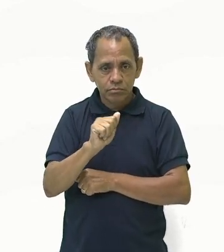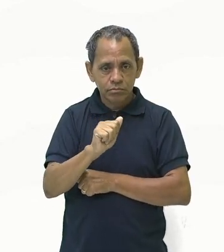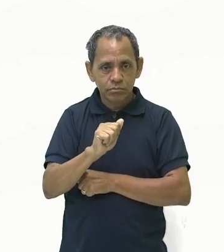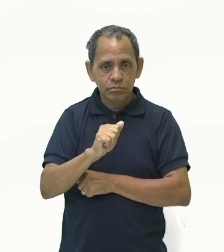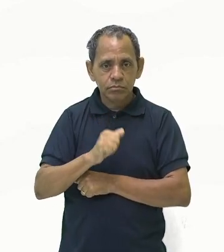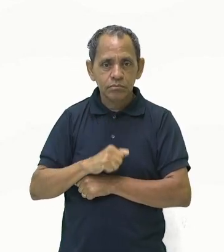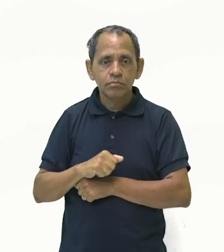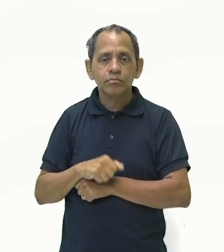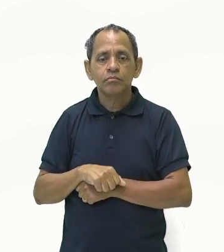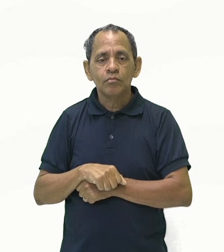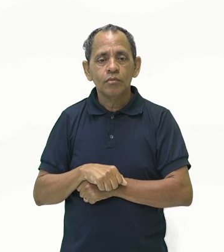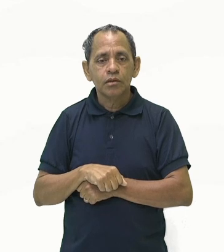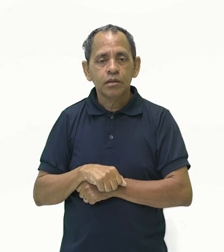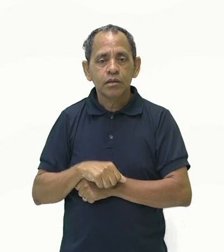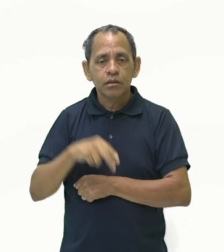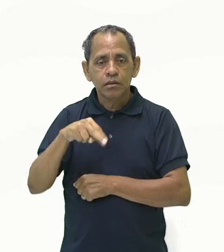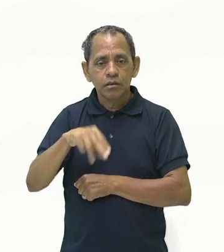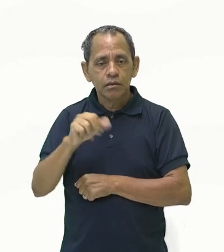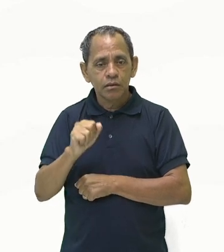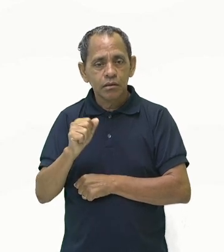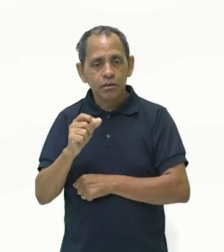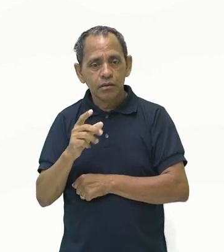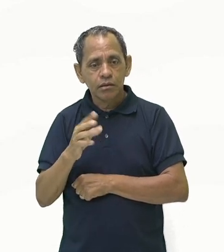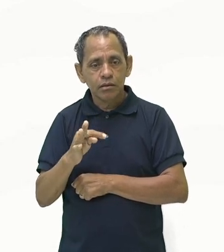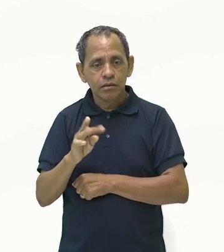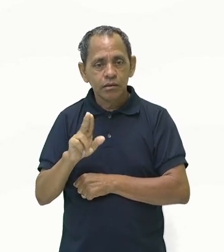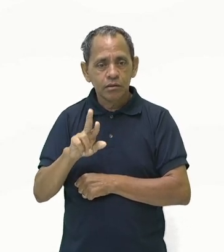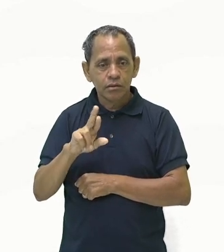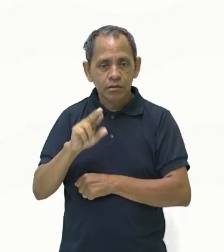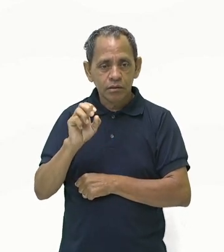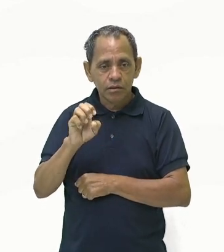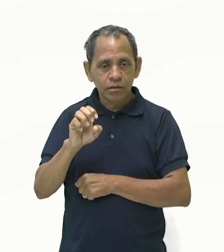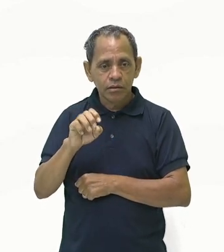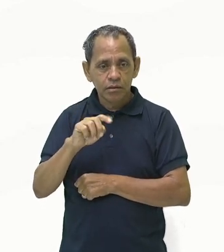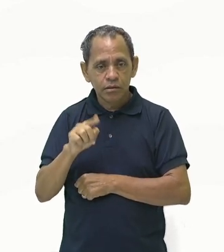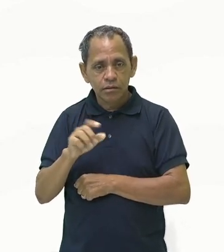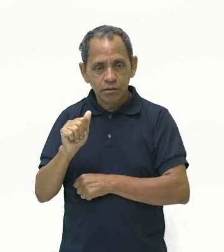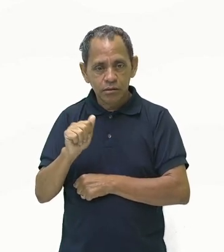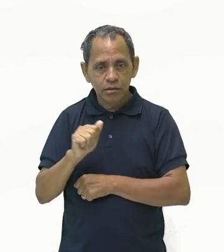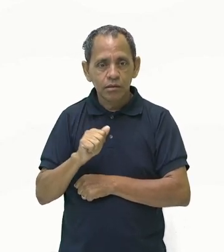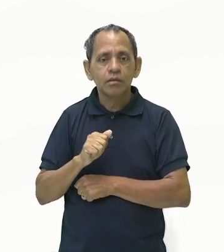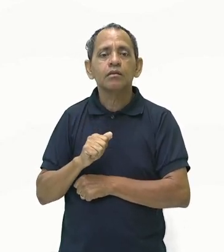E quanto à natureza, só tem carbono, ela é homogênea.